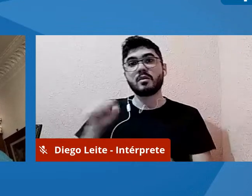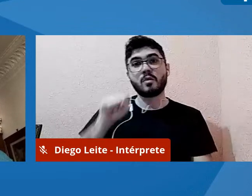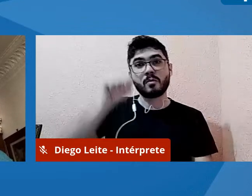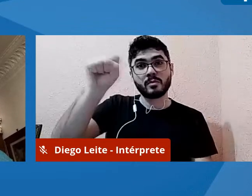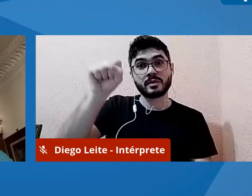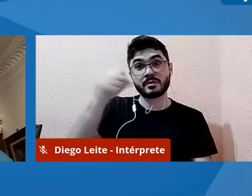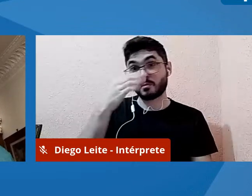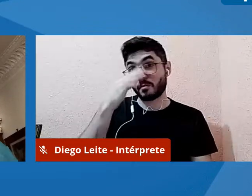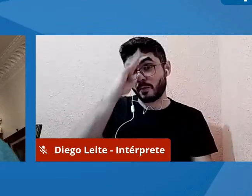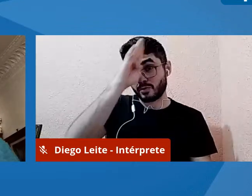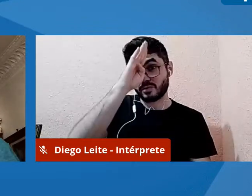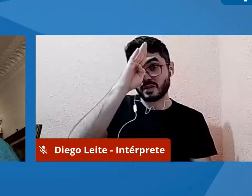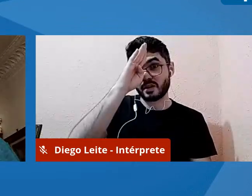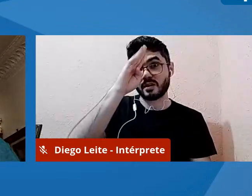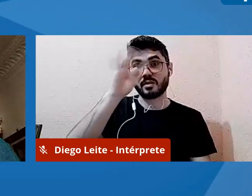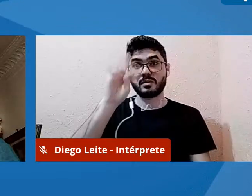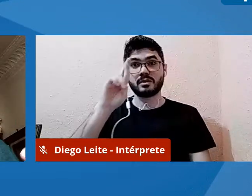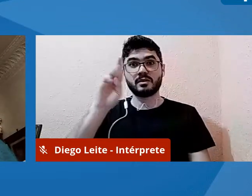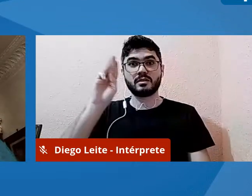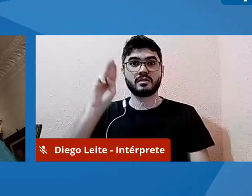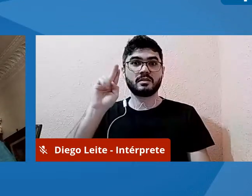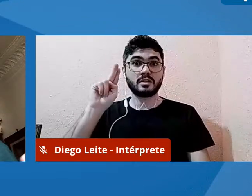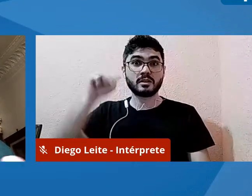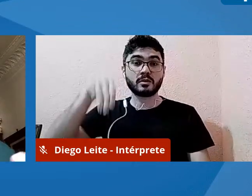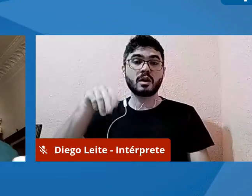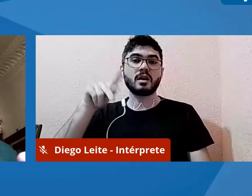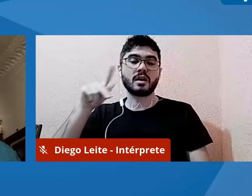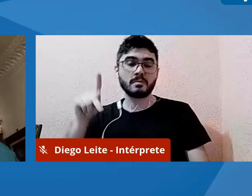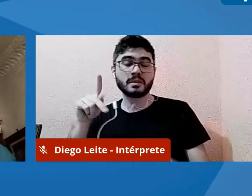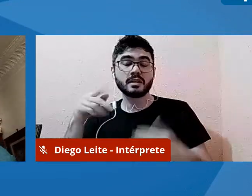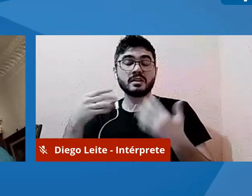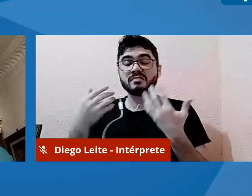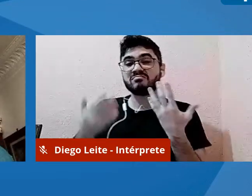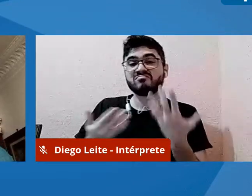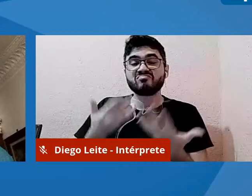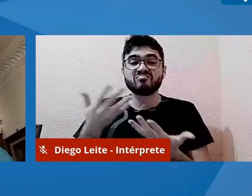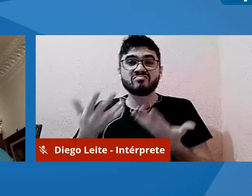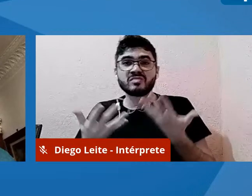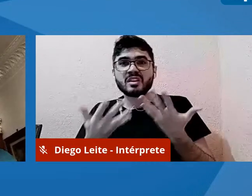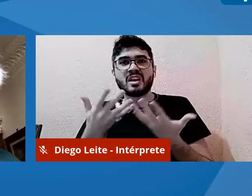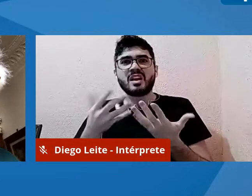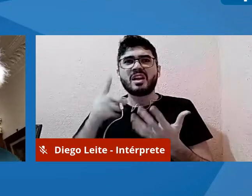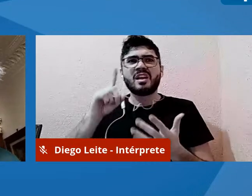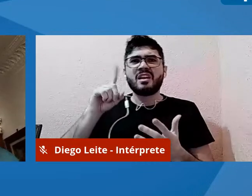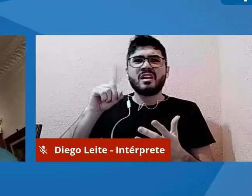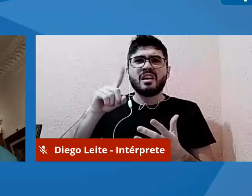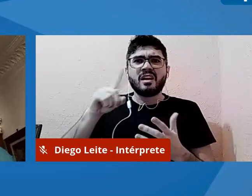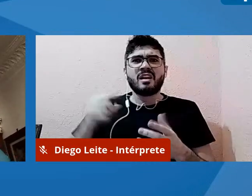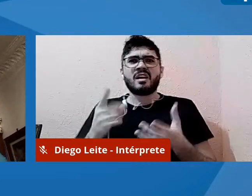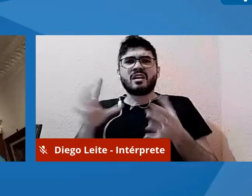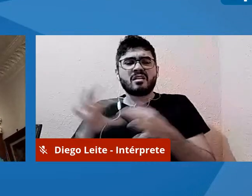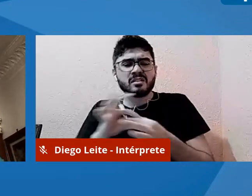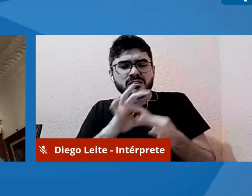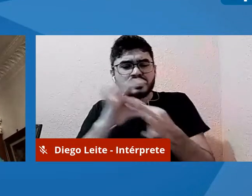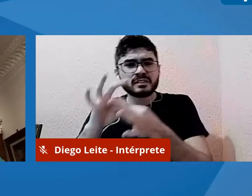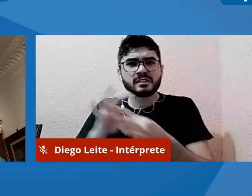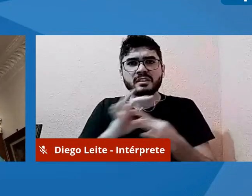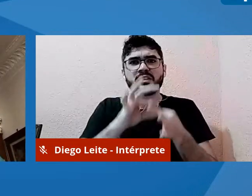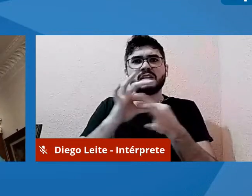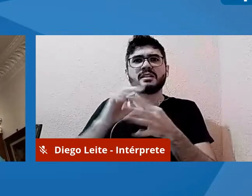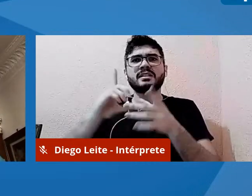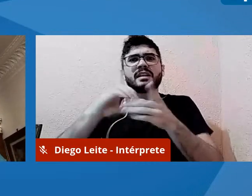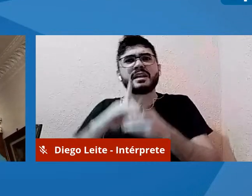Trump, é qualquer corrente moderadamente de esquerda, democrática, progressista.